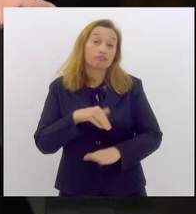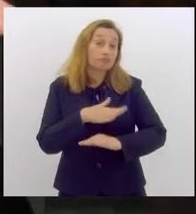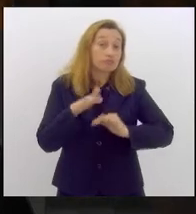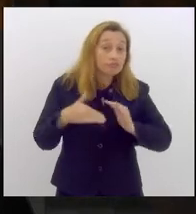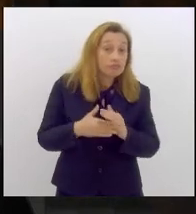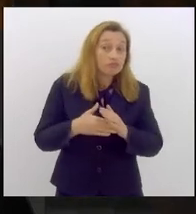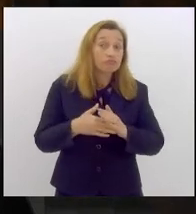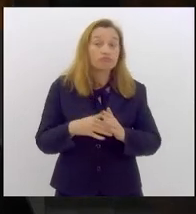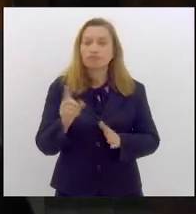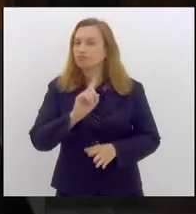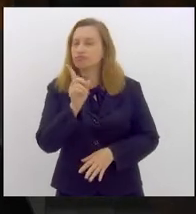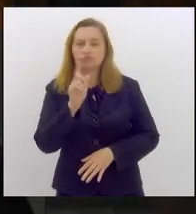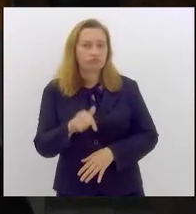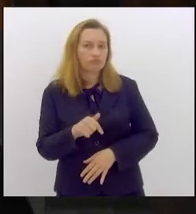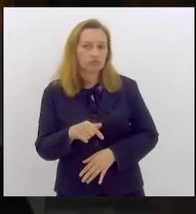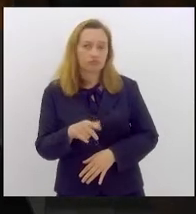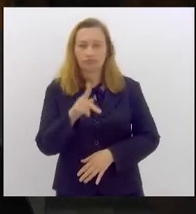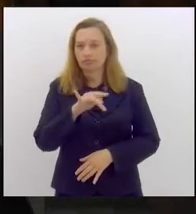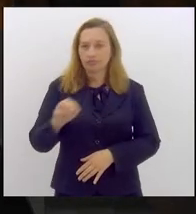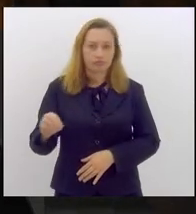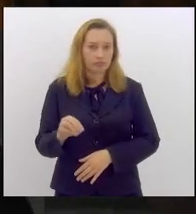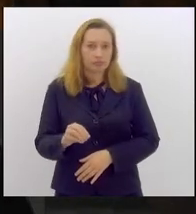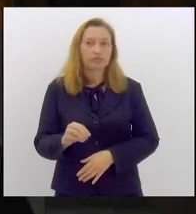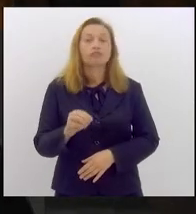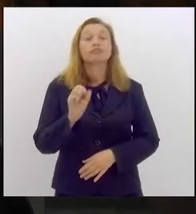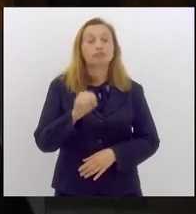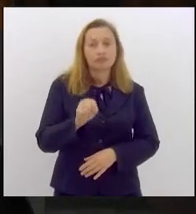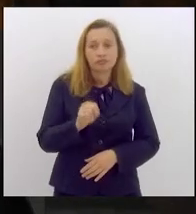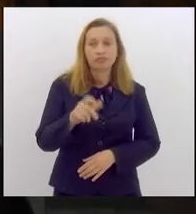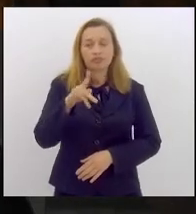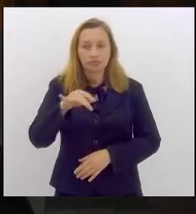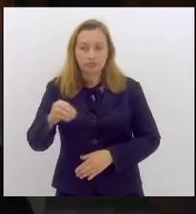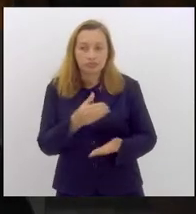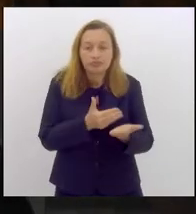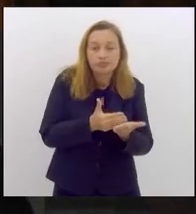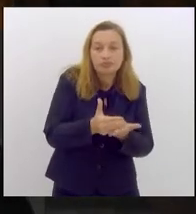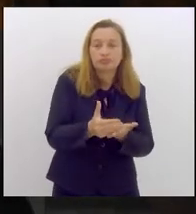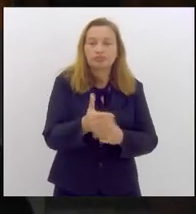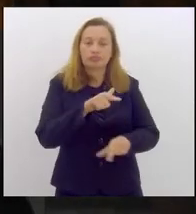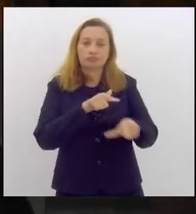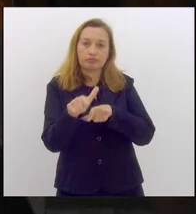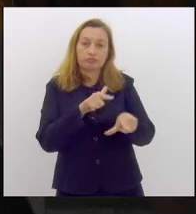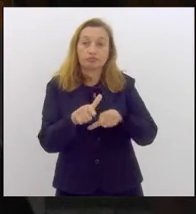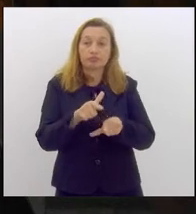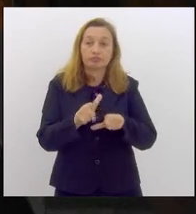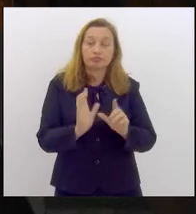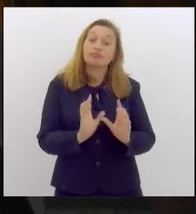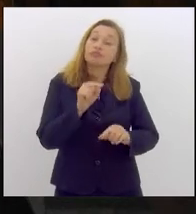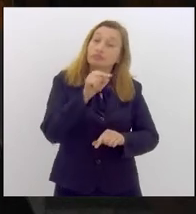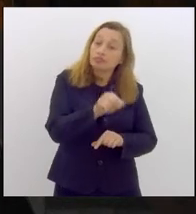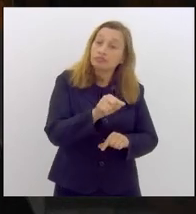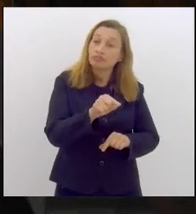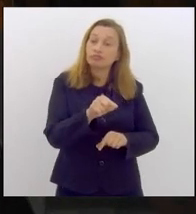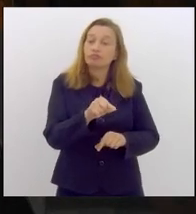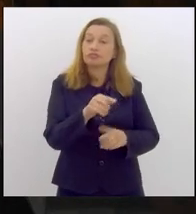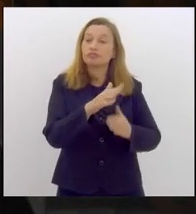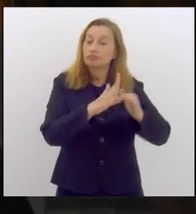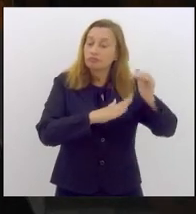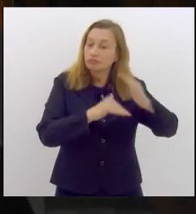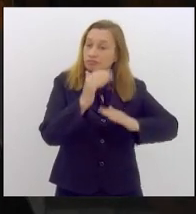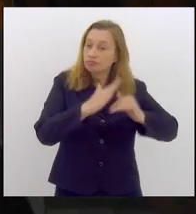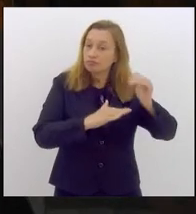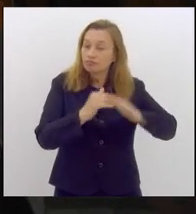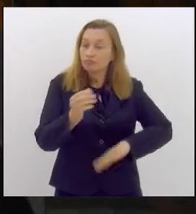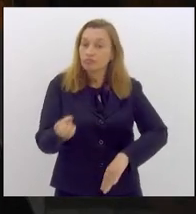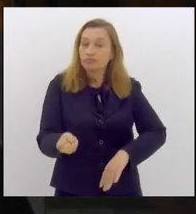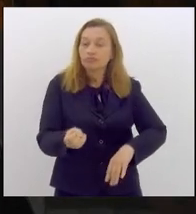categoria. Não é isso que é piso salarial. Piso salarial é o início de carreira. É aquela remuneração dos profissionais que têm